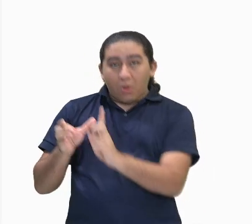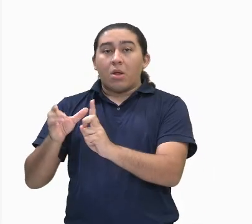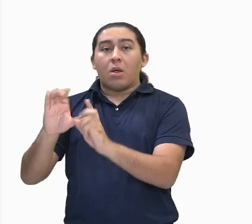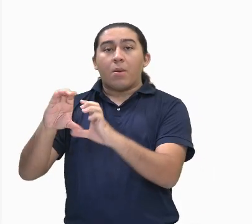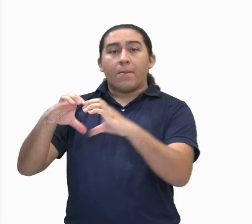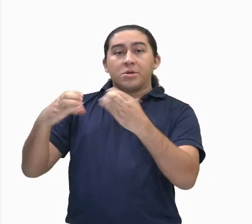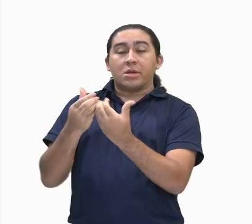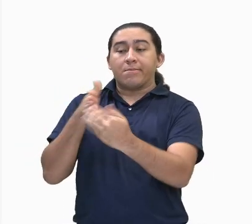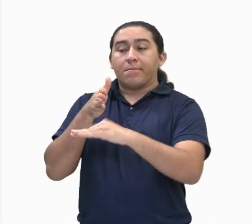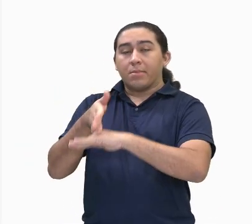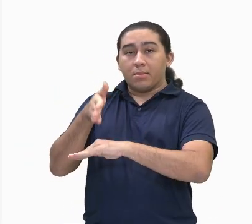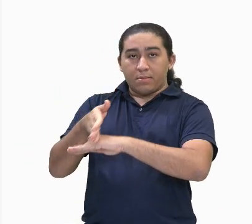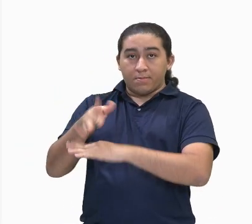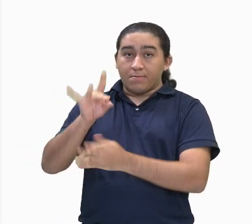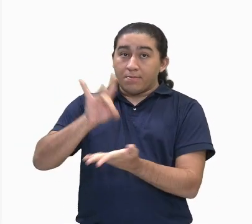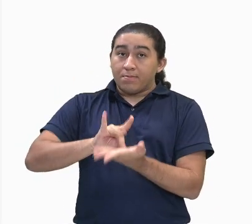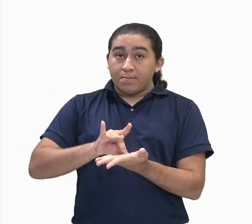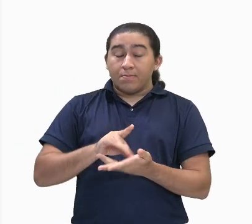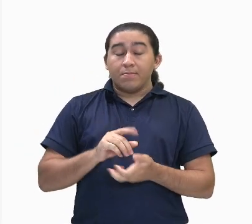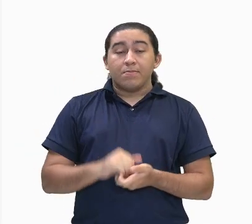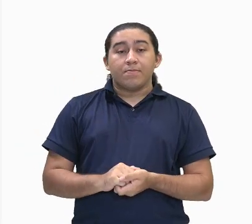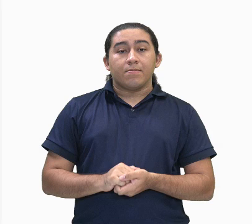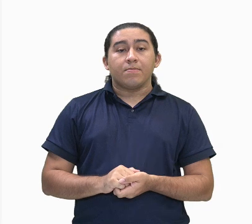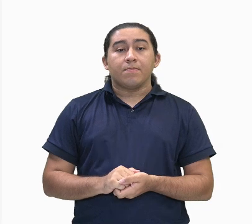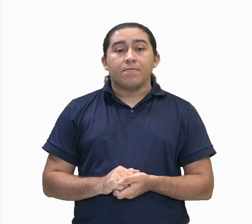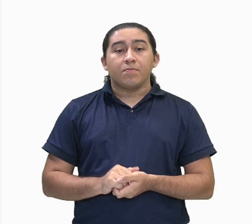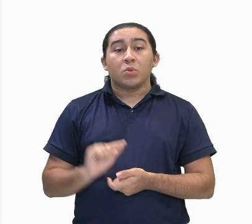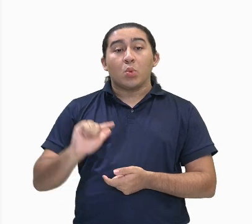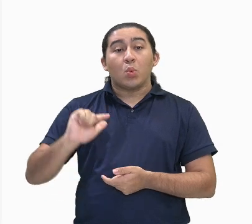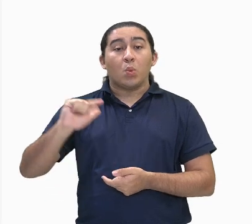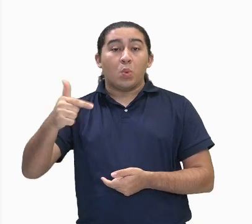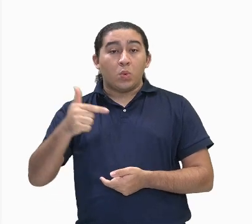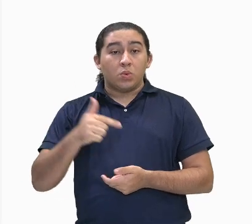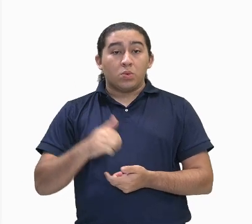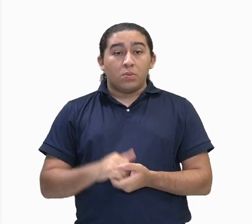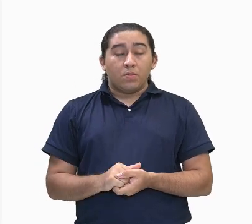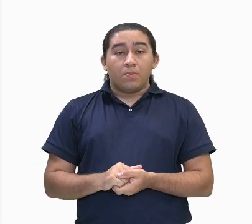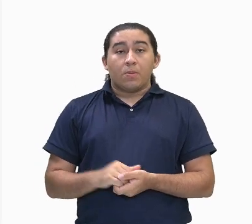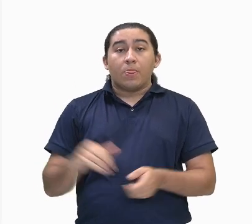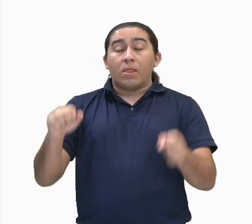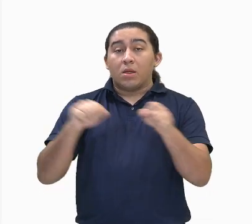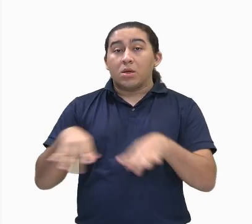comunidade religiosa. O próximo nós temos os ritos de